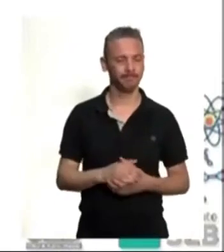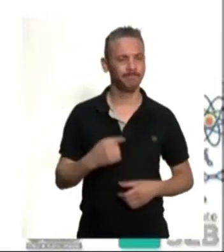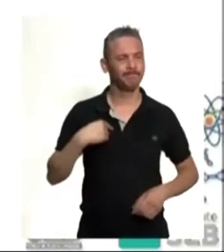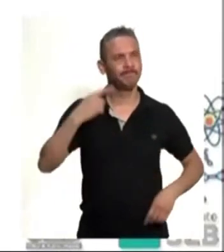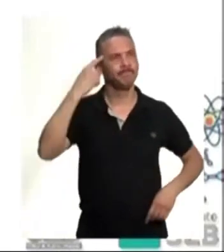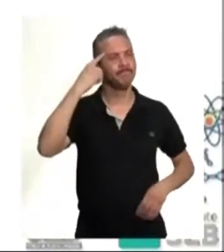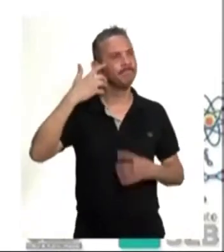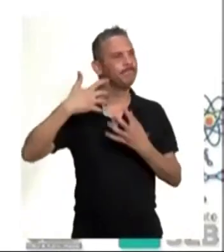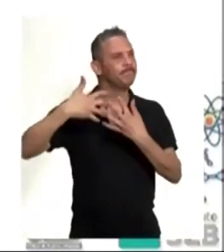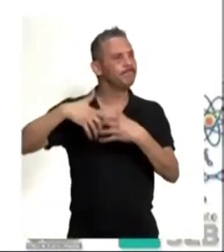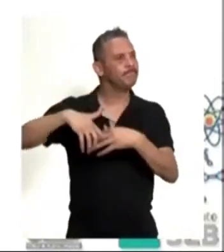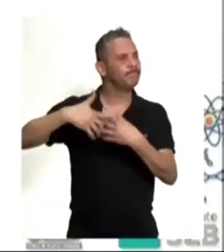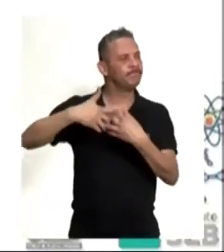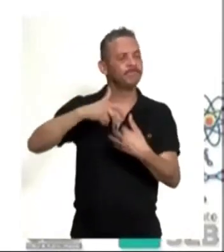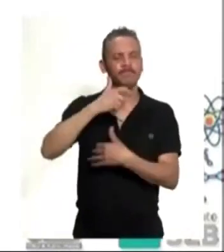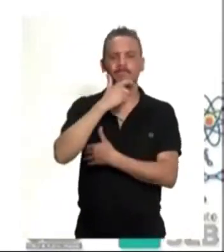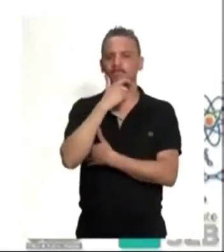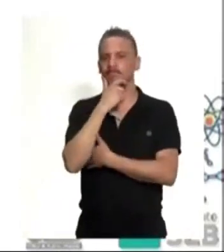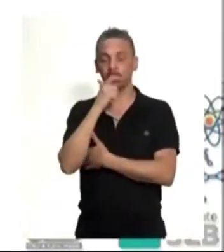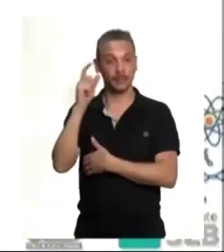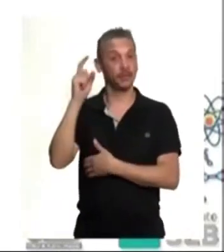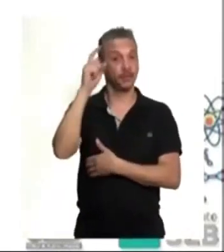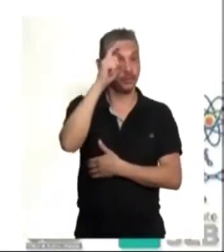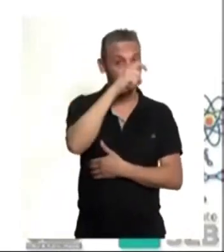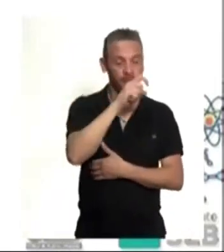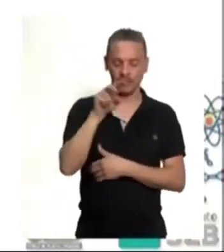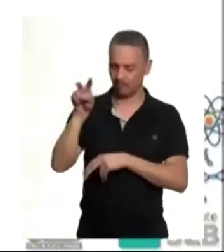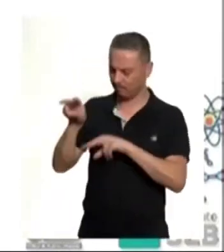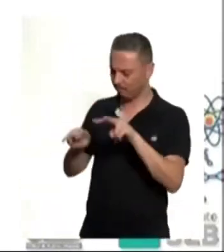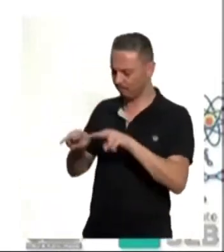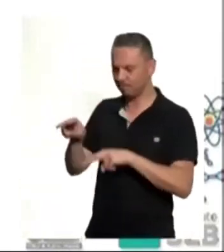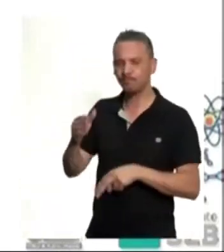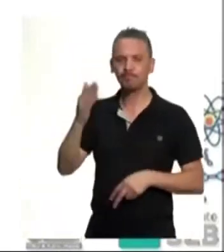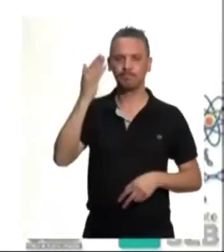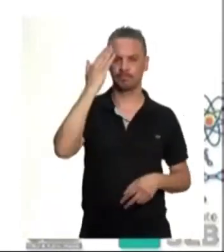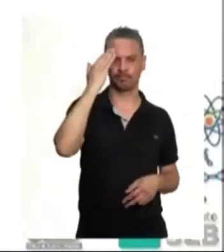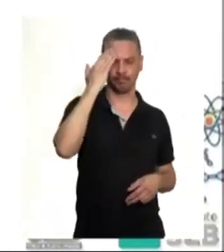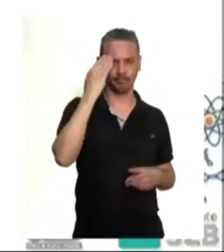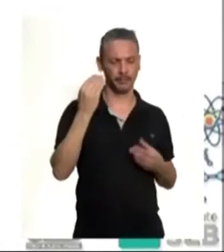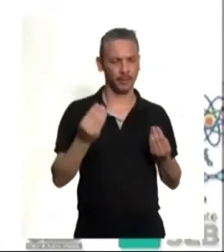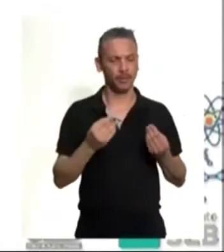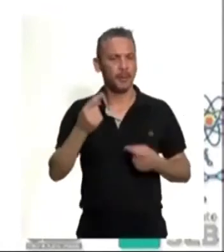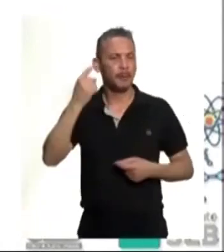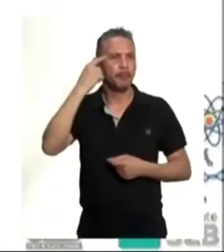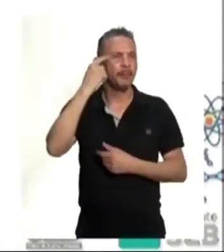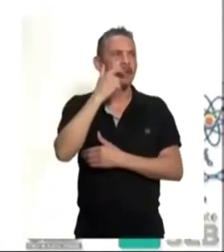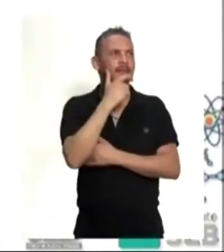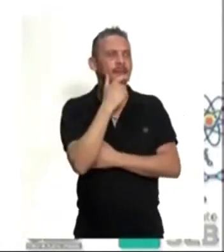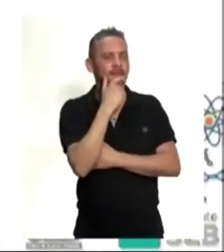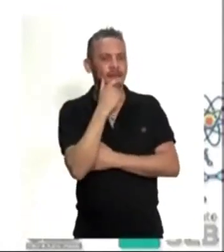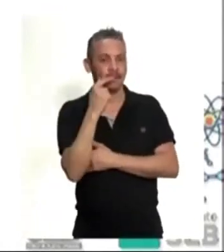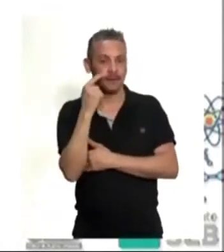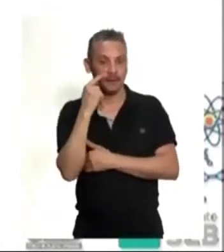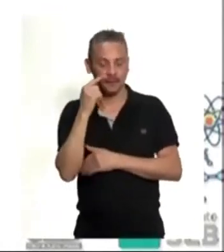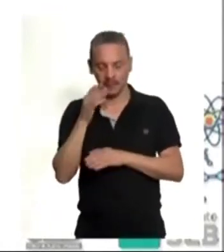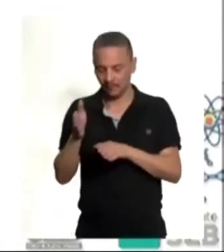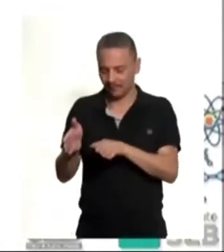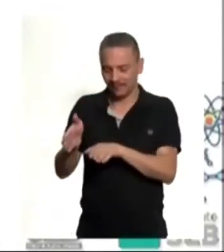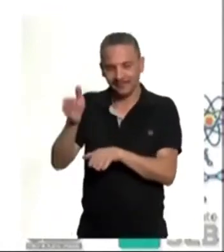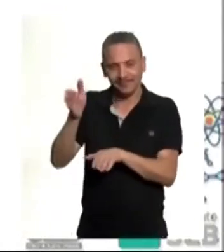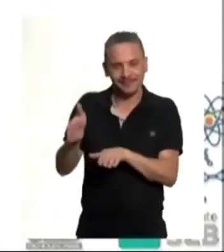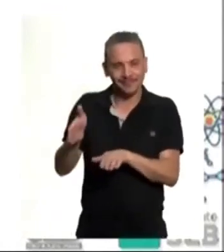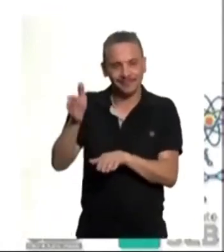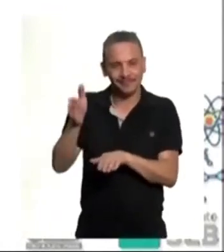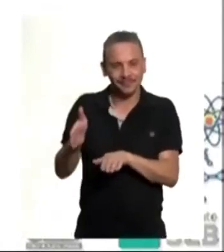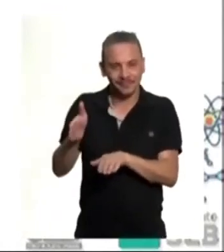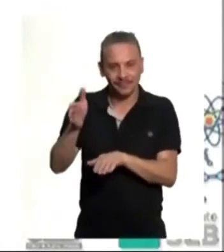pensei? Fica difícil entender essa questão assim na geometria espacial. Eu pensei, tá vendo essa facezinha, essa parede?